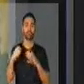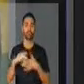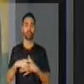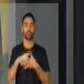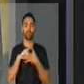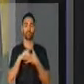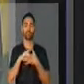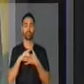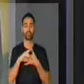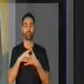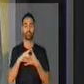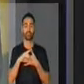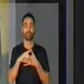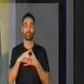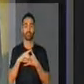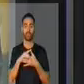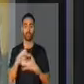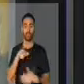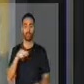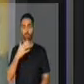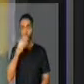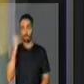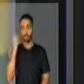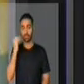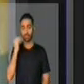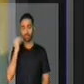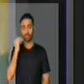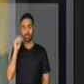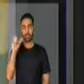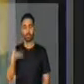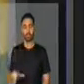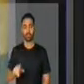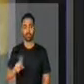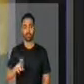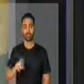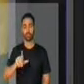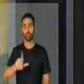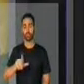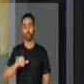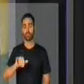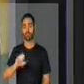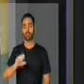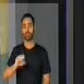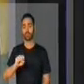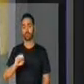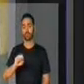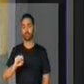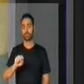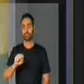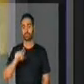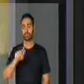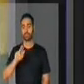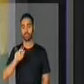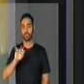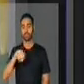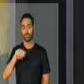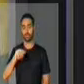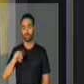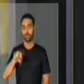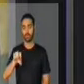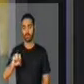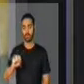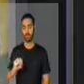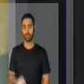grande líder e inesquecível homem público, Ulisses Guimarães. O tema